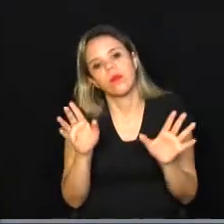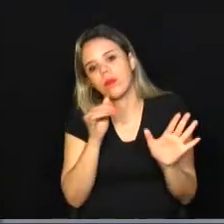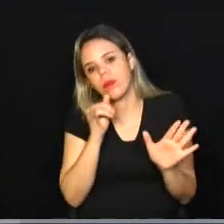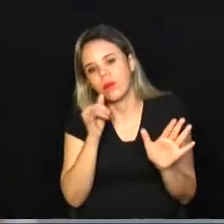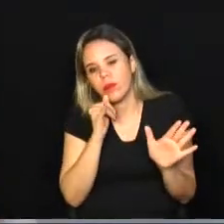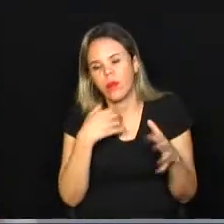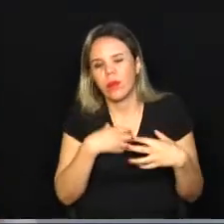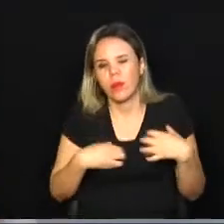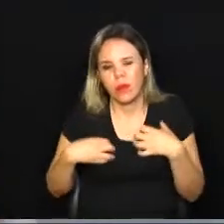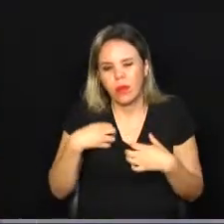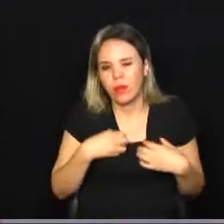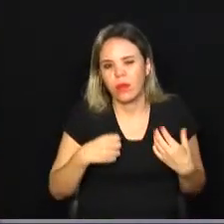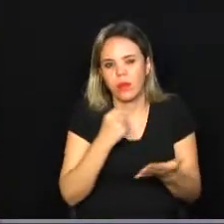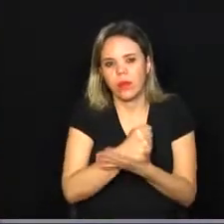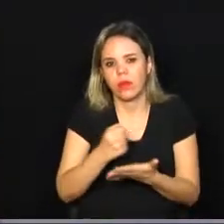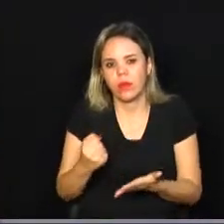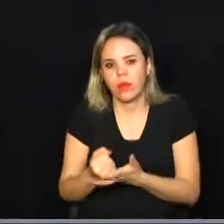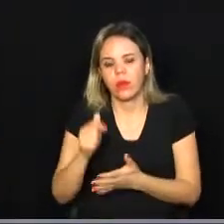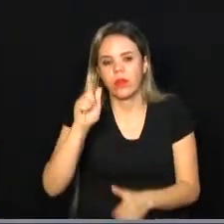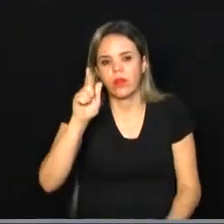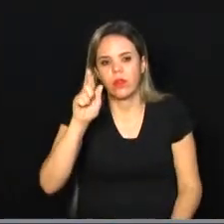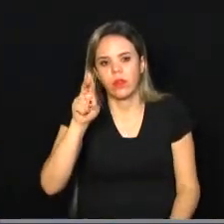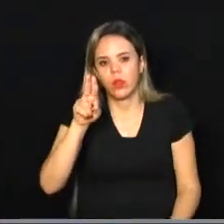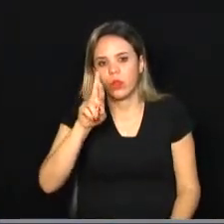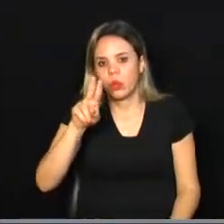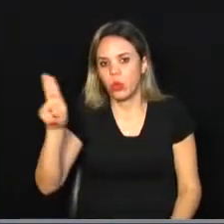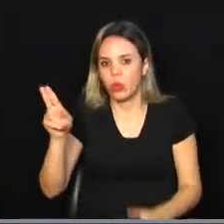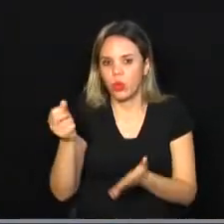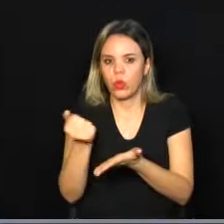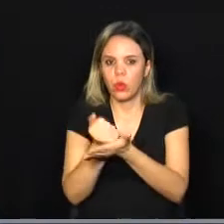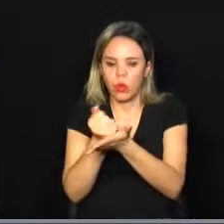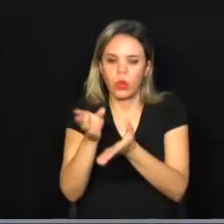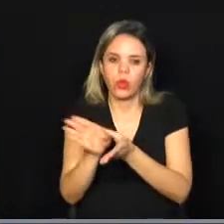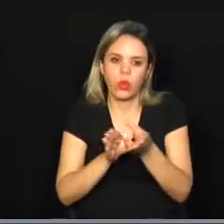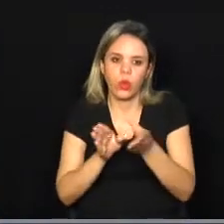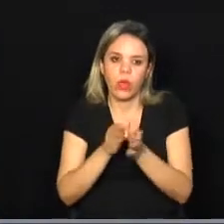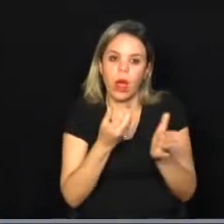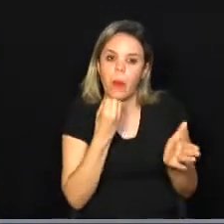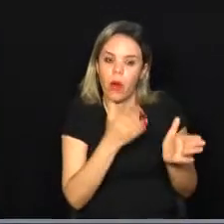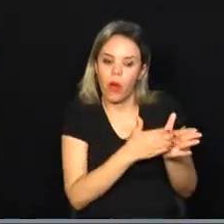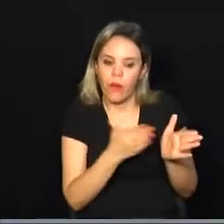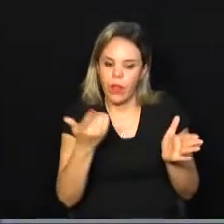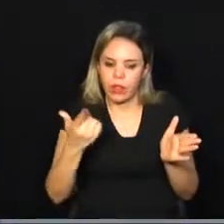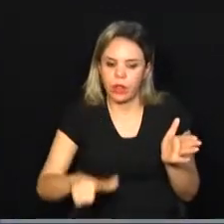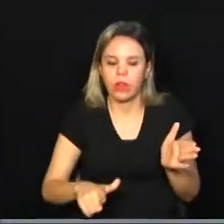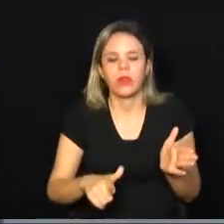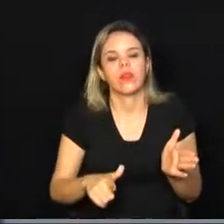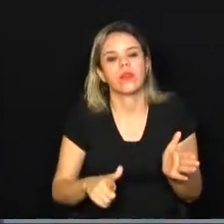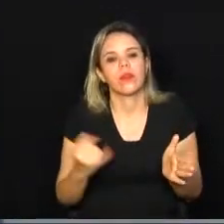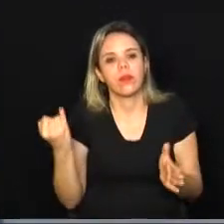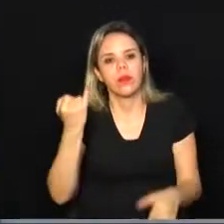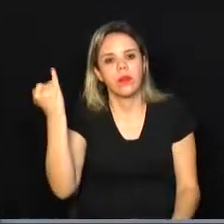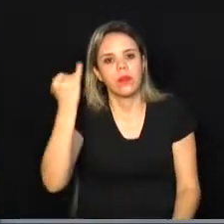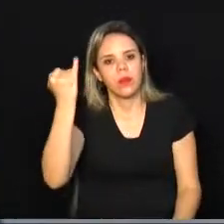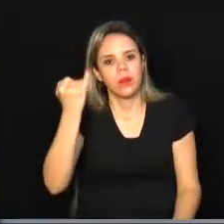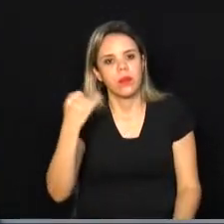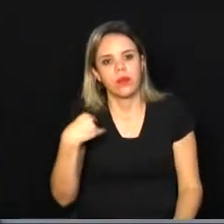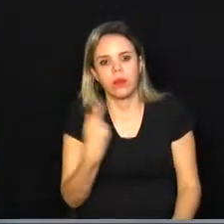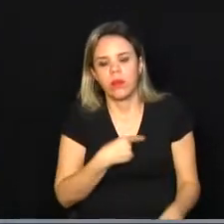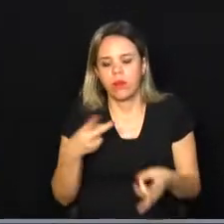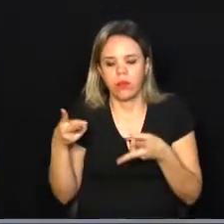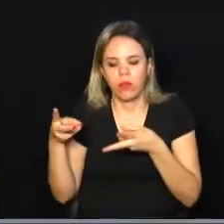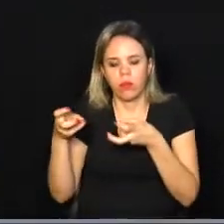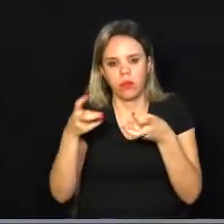até contratou um guru para orientá-lo, e agora ele está numa boa fase de novo. Então é importante a gente observar